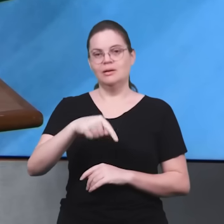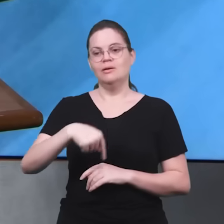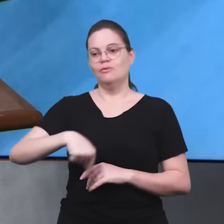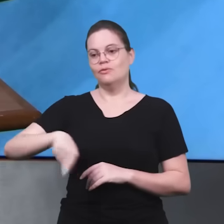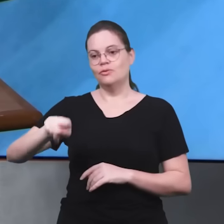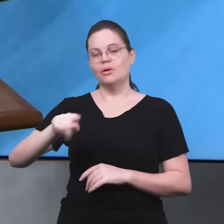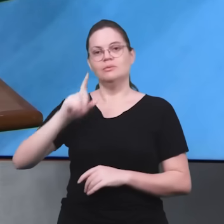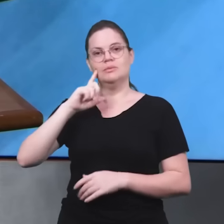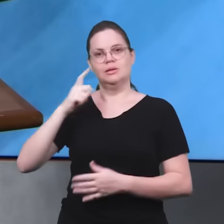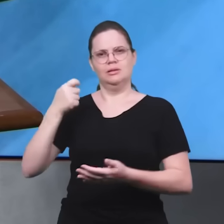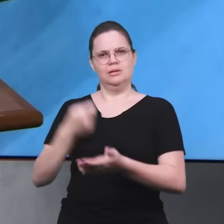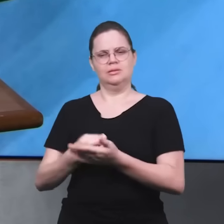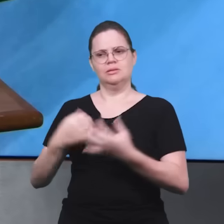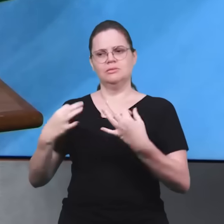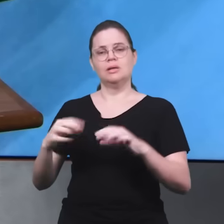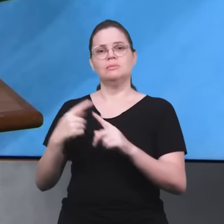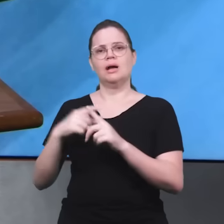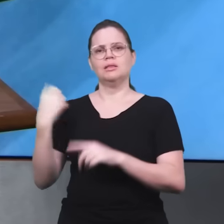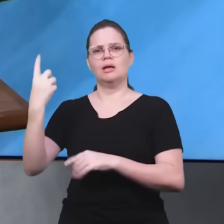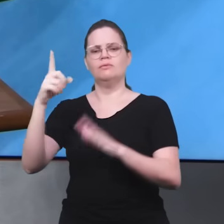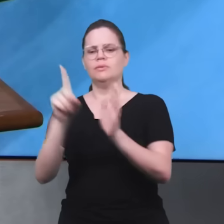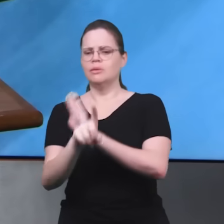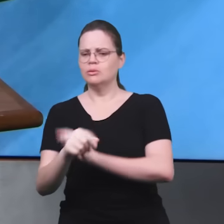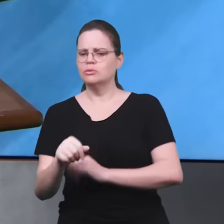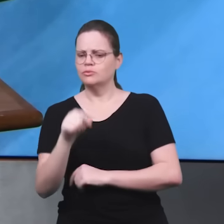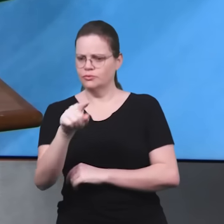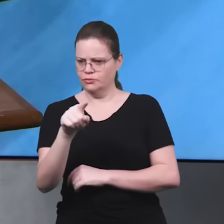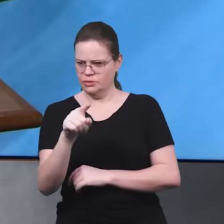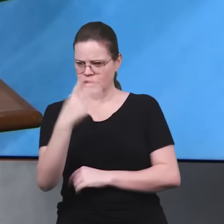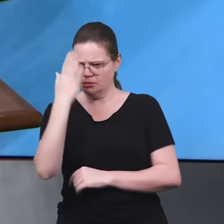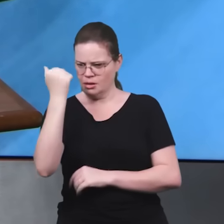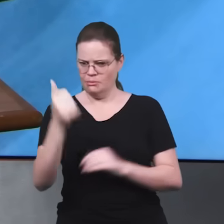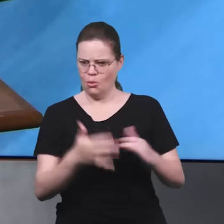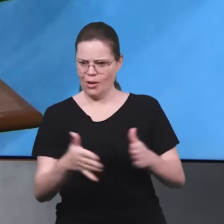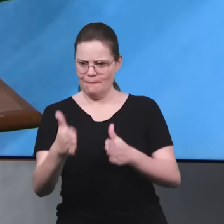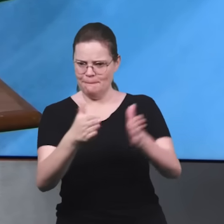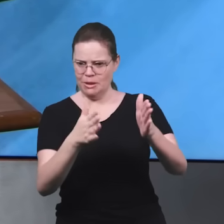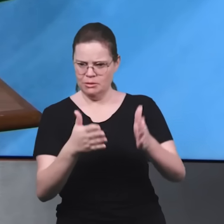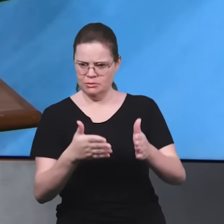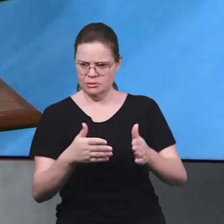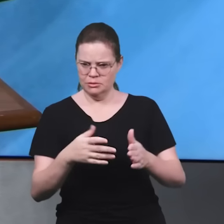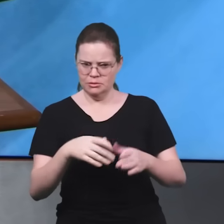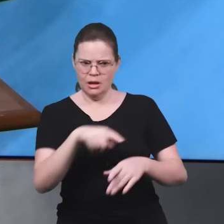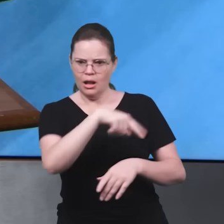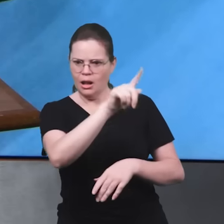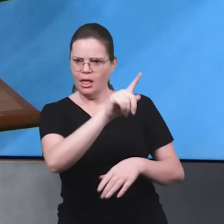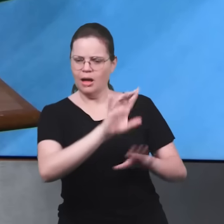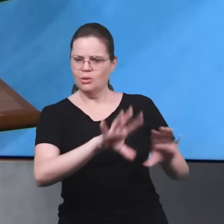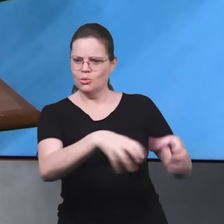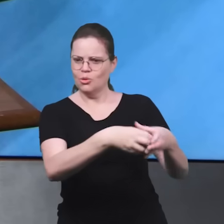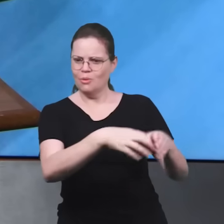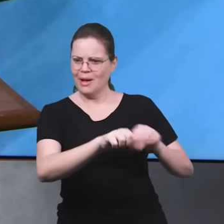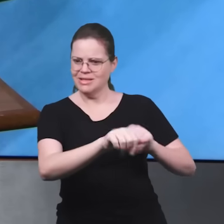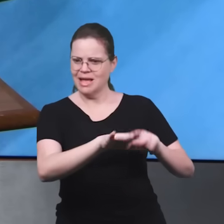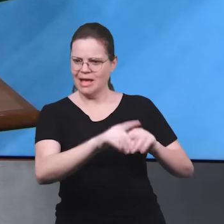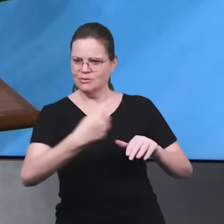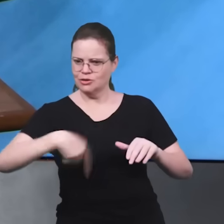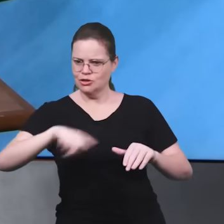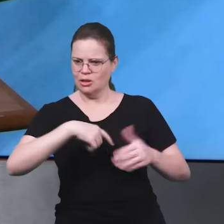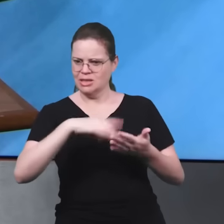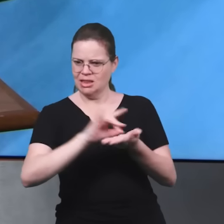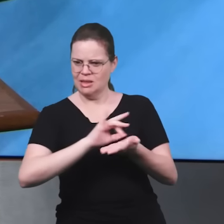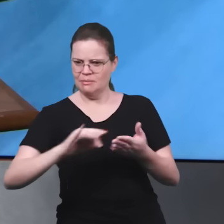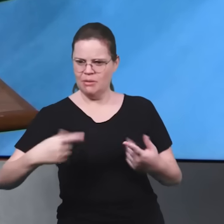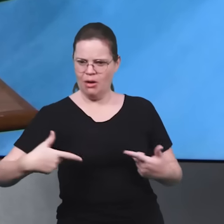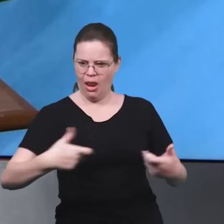imediata. Davi perguntou para ele: você sabe o caminho que estão as tropas que nós estamos perseguindo?